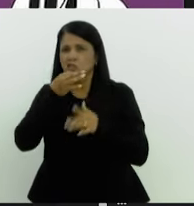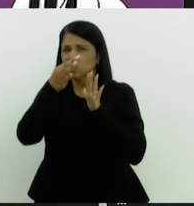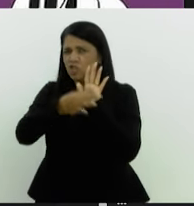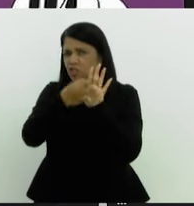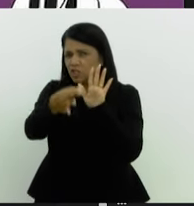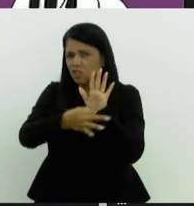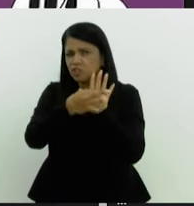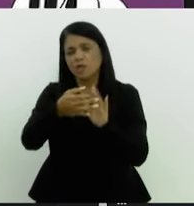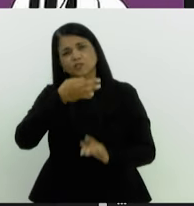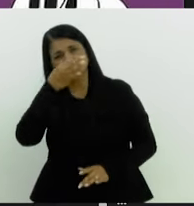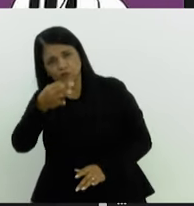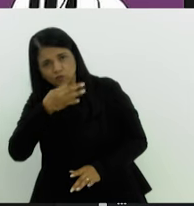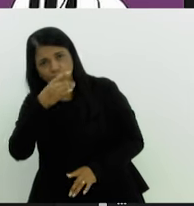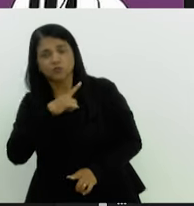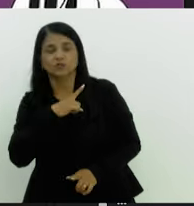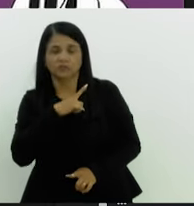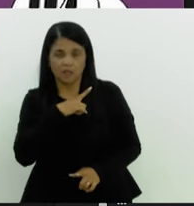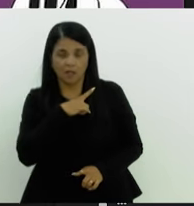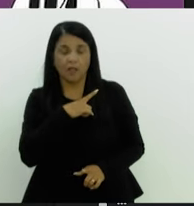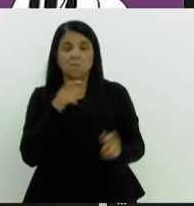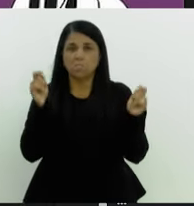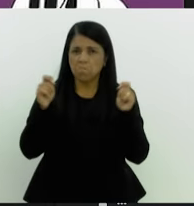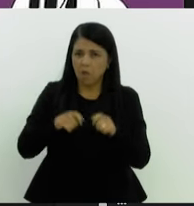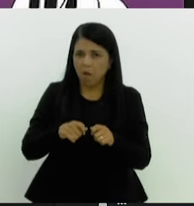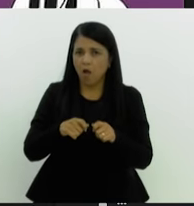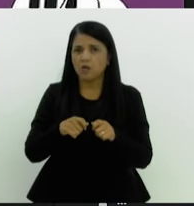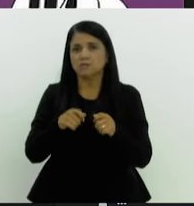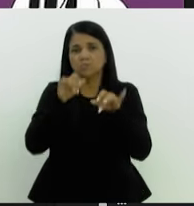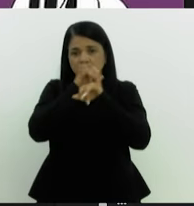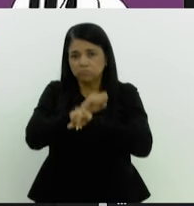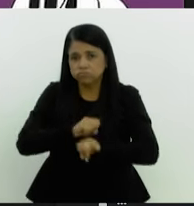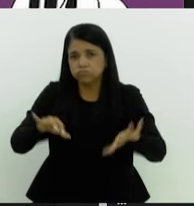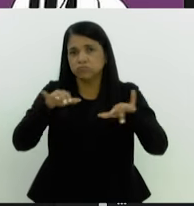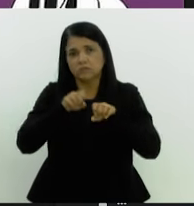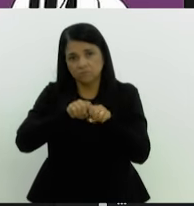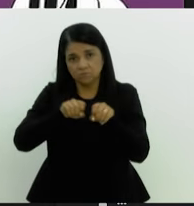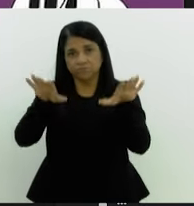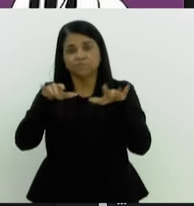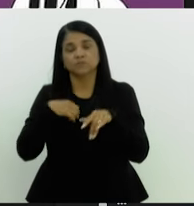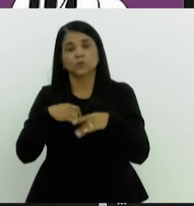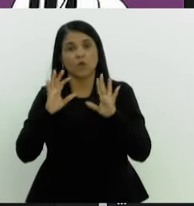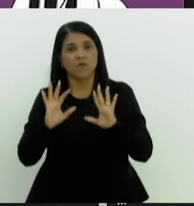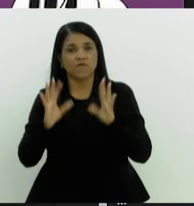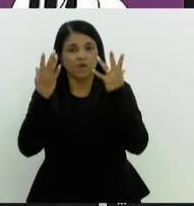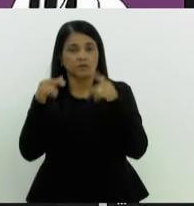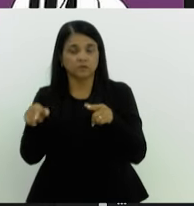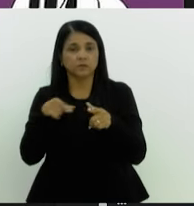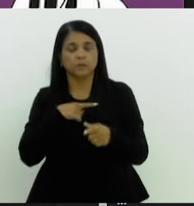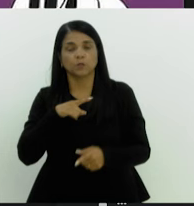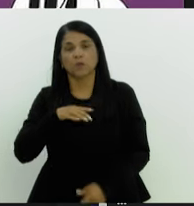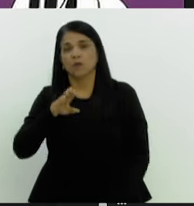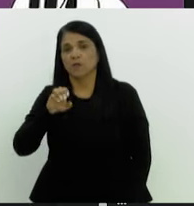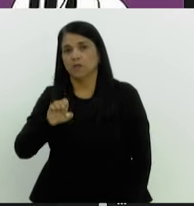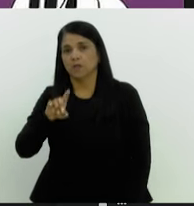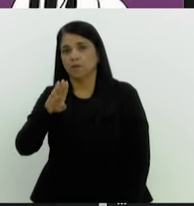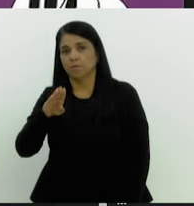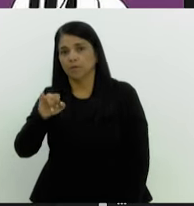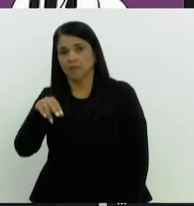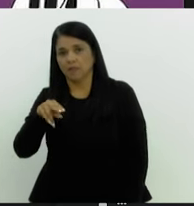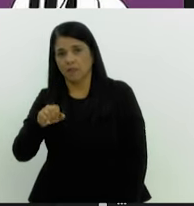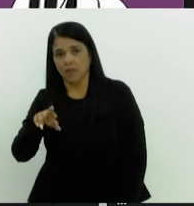sugestões também eh para Que ela possa divulgar aí no evento nós tivemos um webinário nos dias